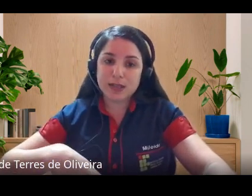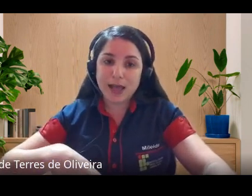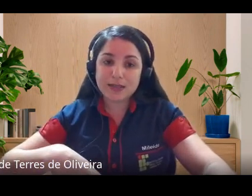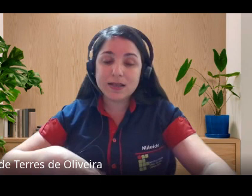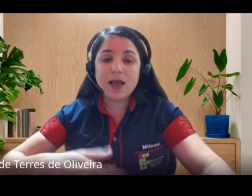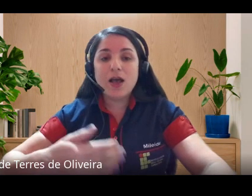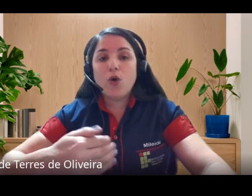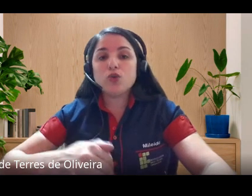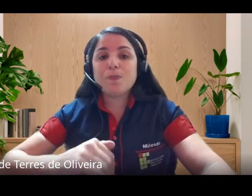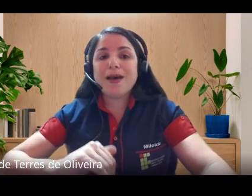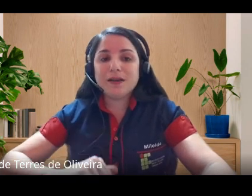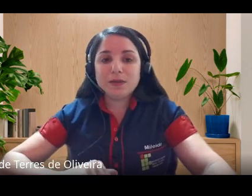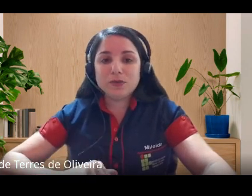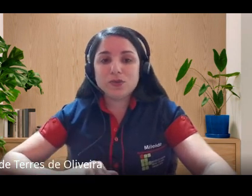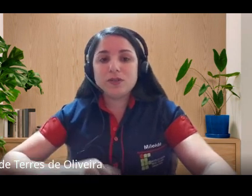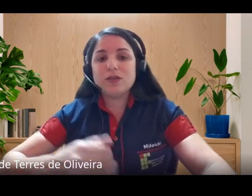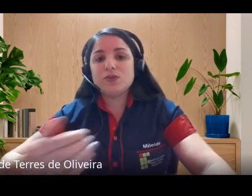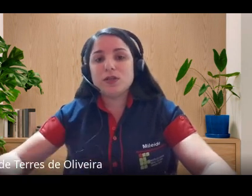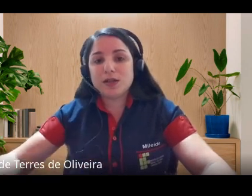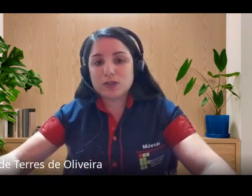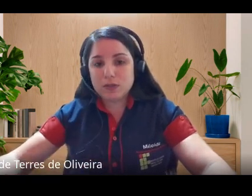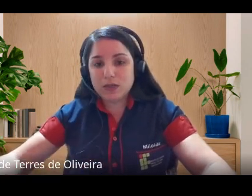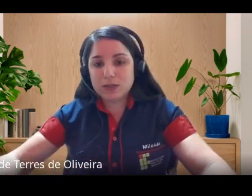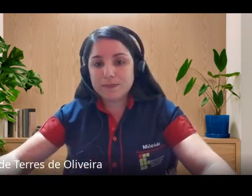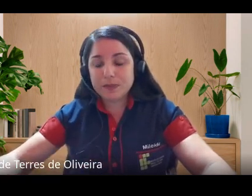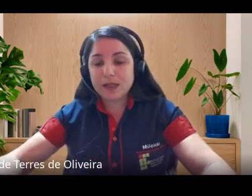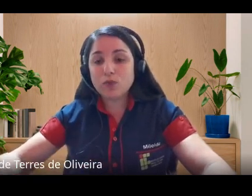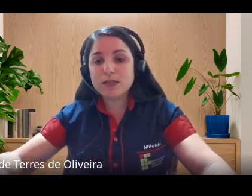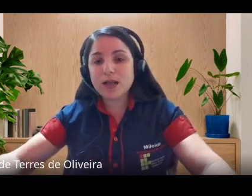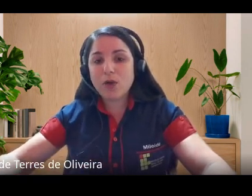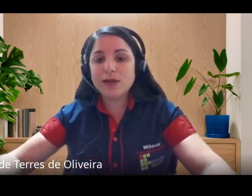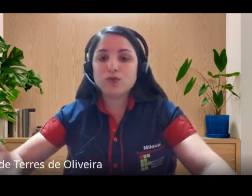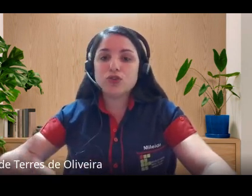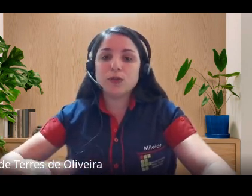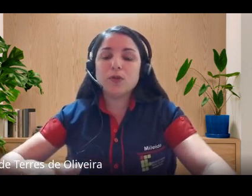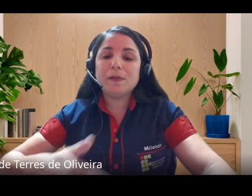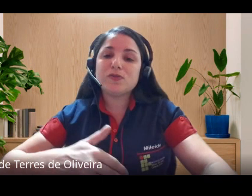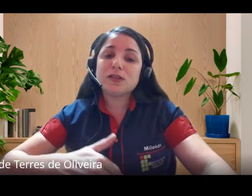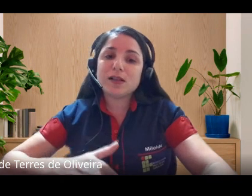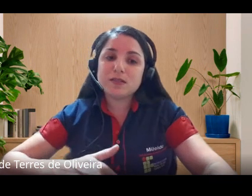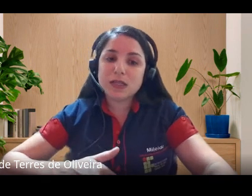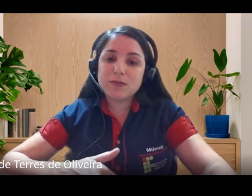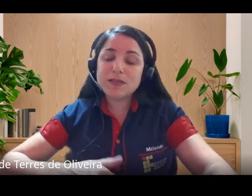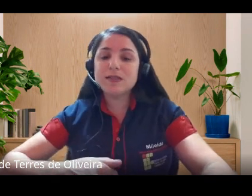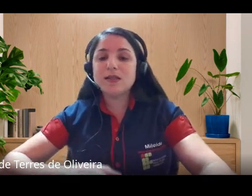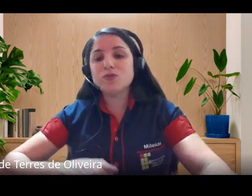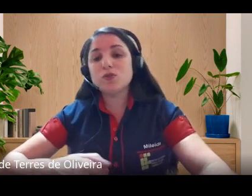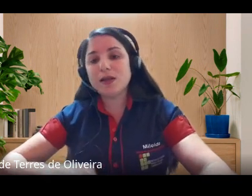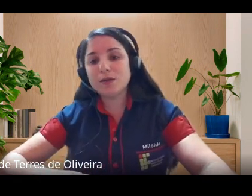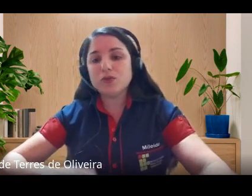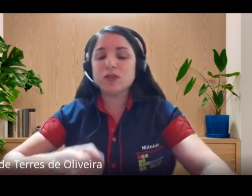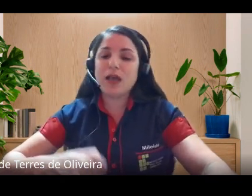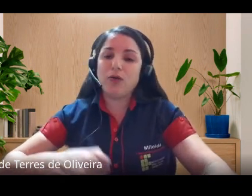de sinais, os parâmetros são as unidades mínimas. Então, o sinal ele é constituído pelas unidades mínimas, que seriam